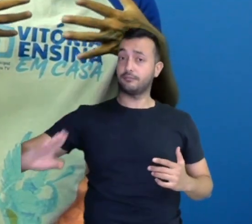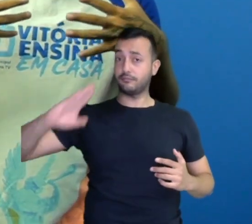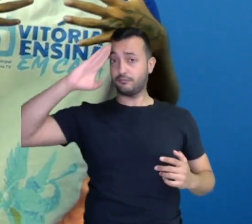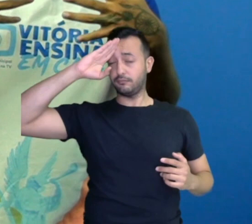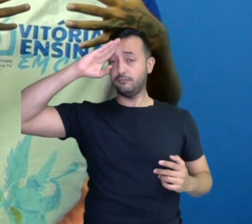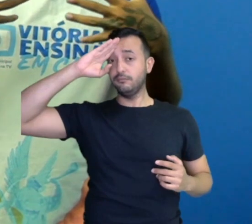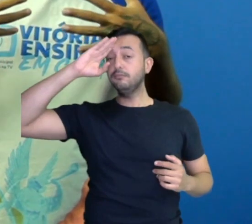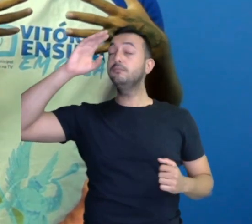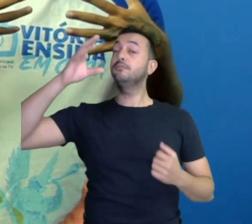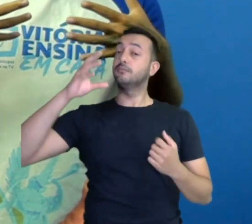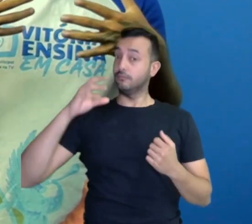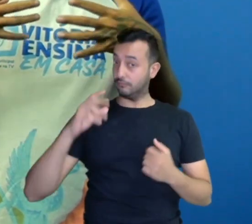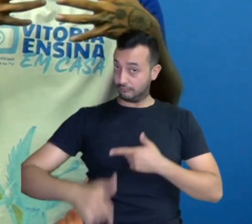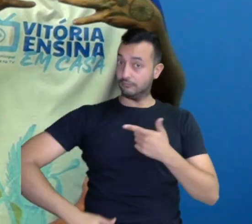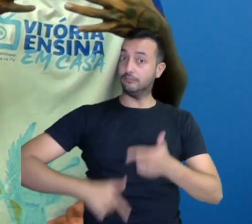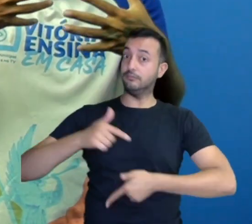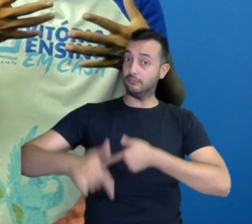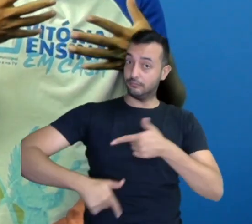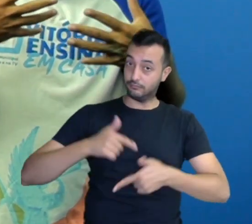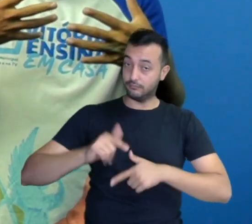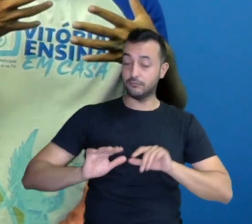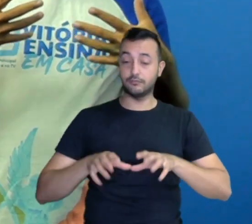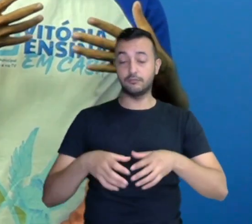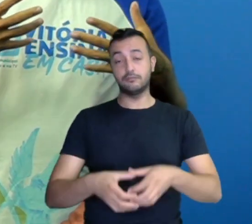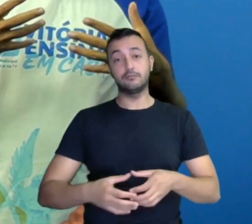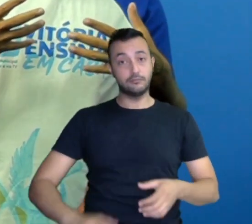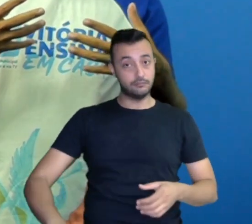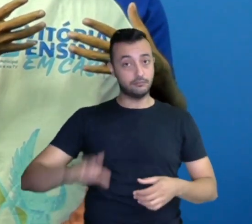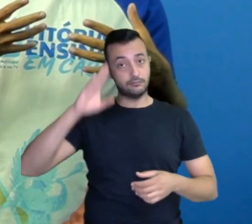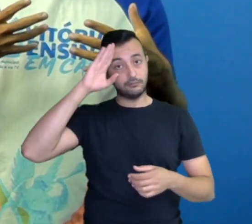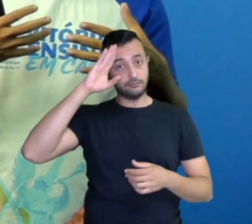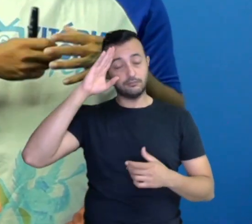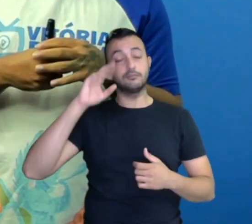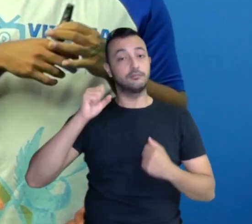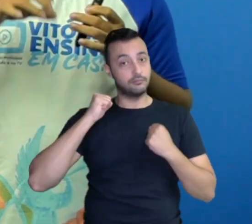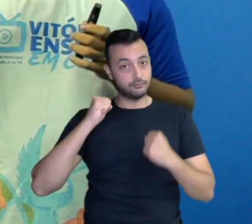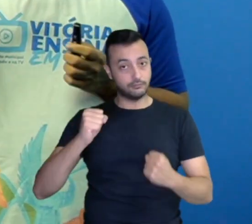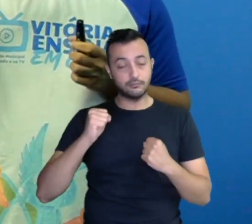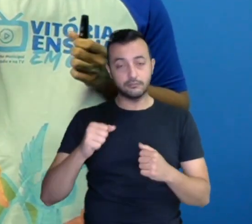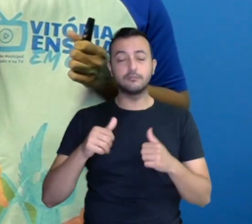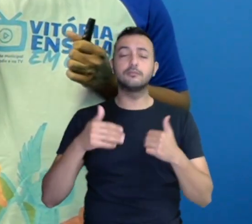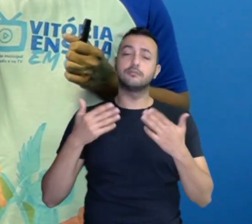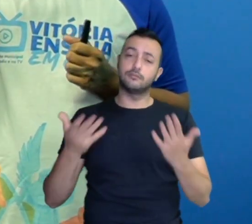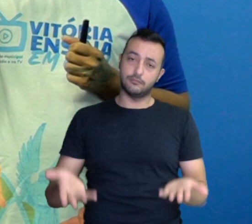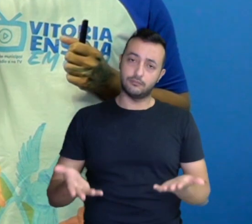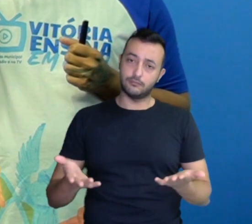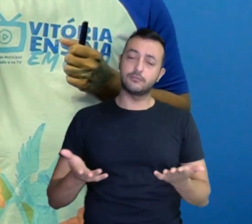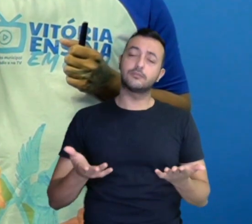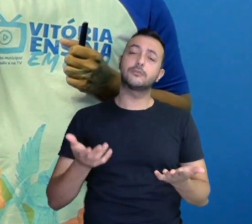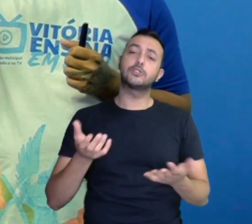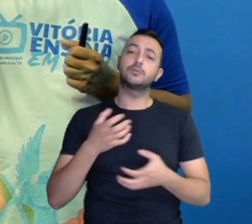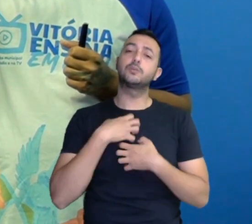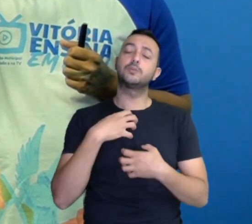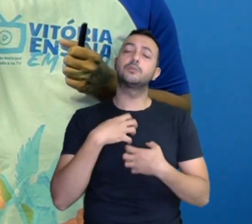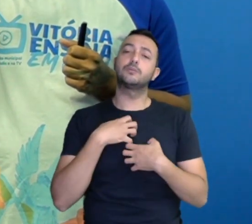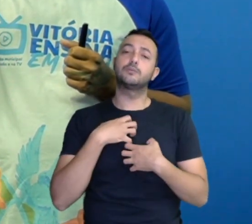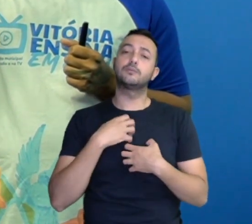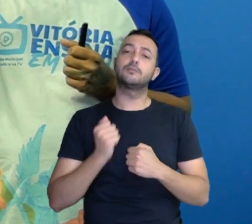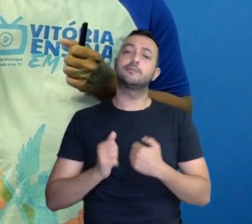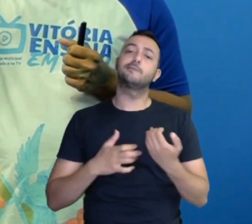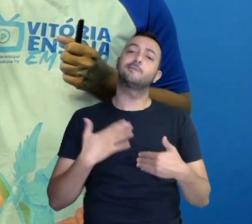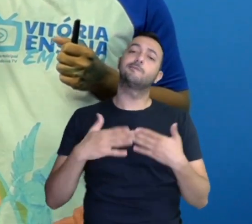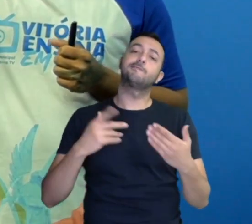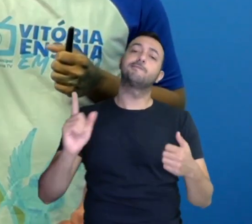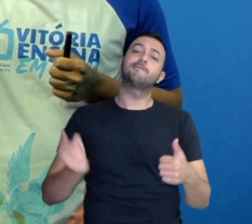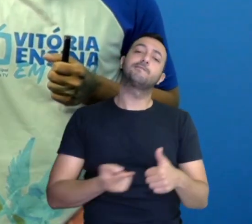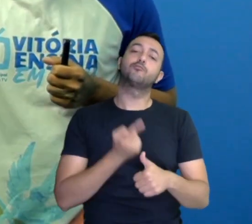muito eficiente, né? Eles constituíam um exército muito eficiente. E eles foram considerados a desenvolverem